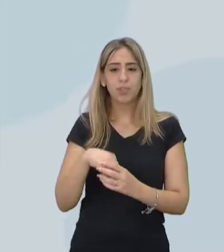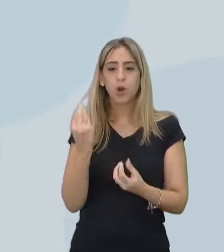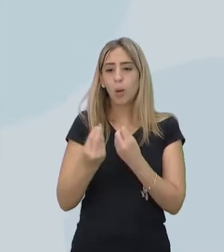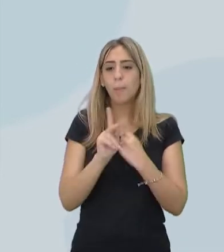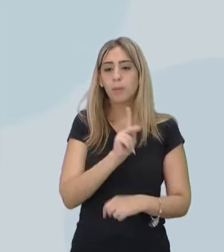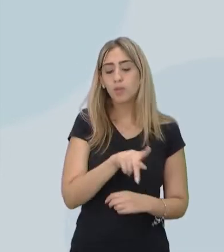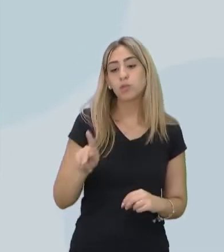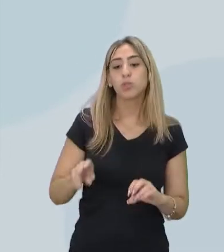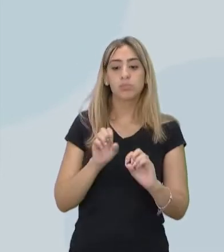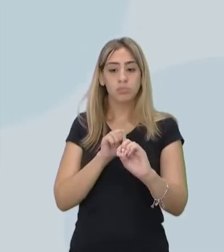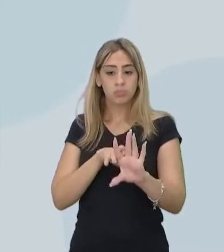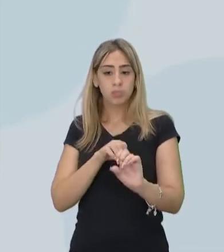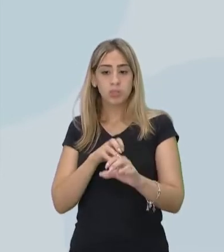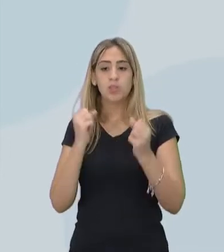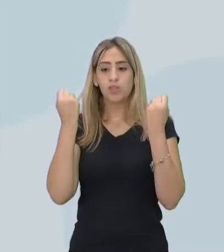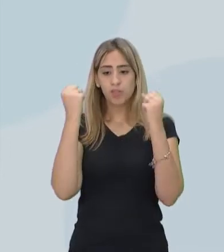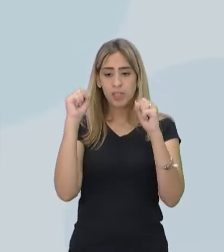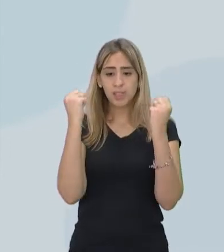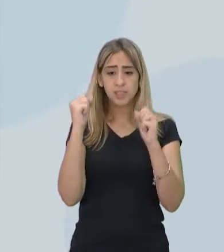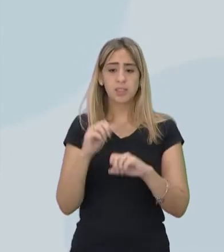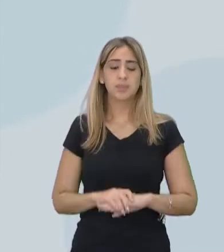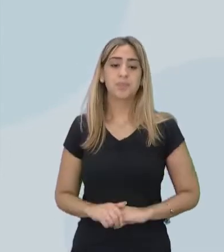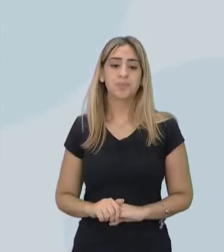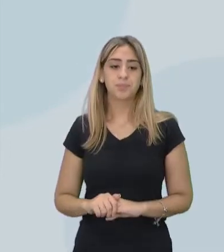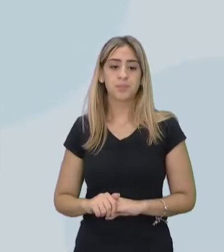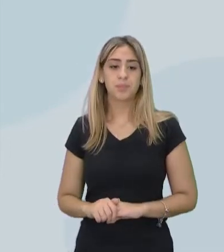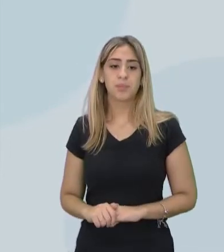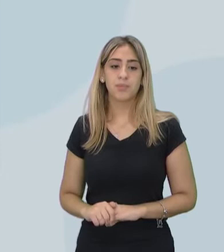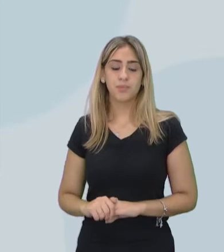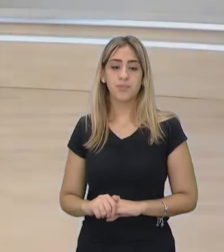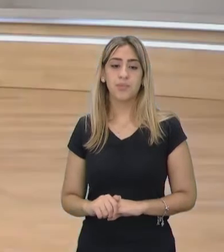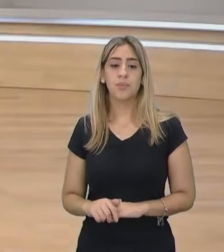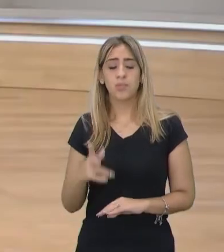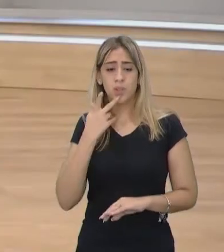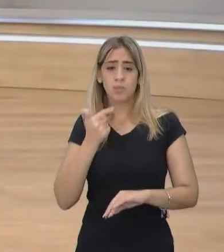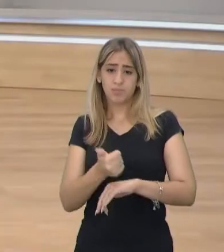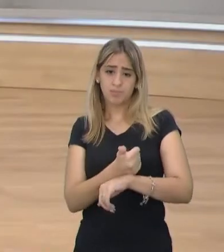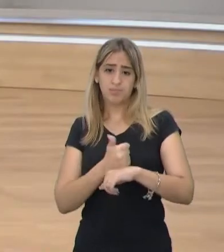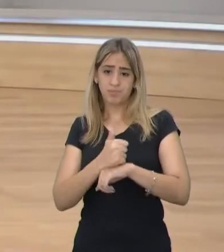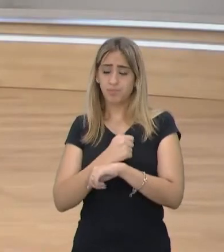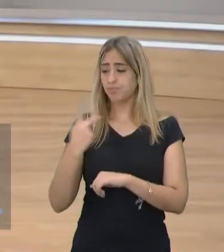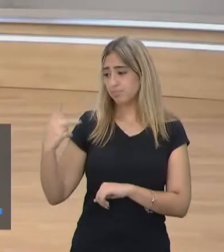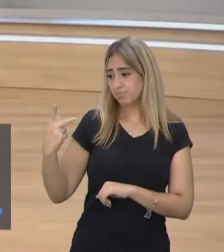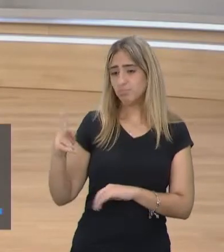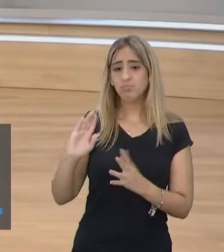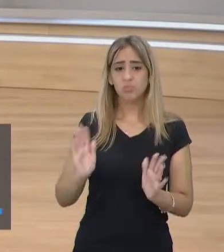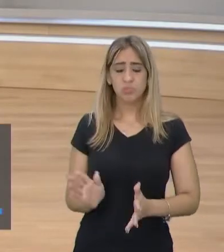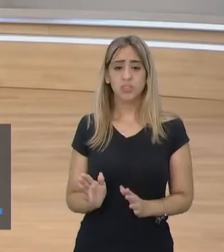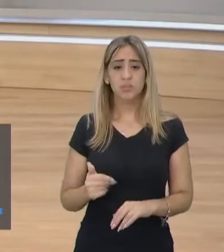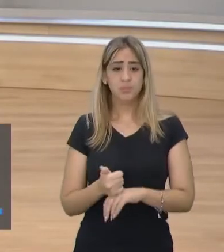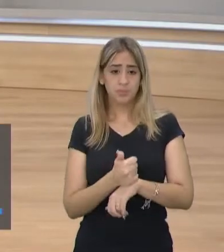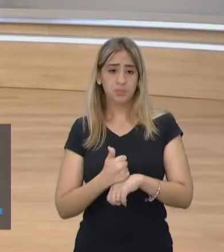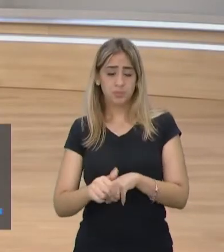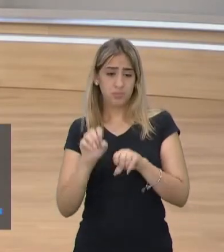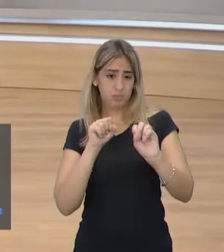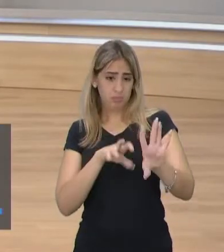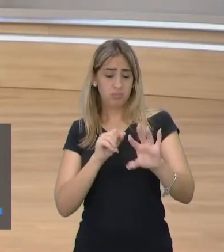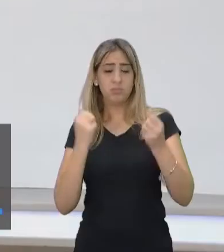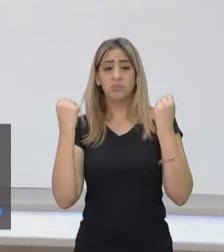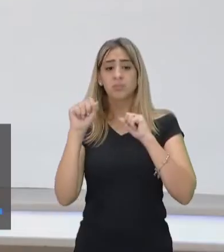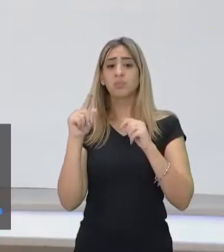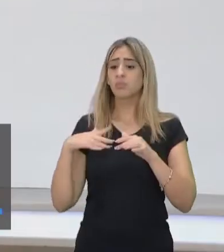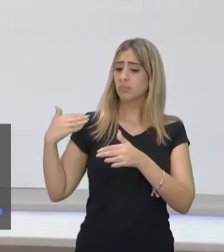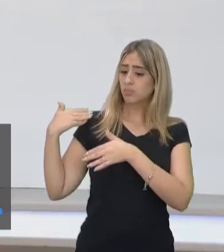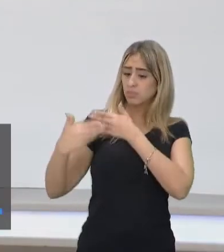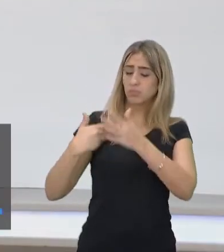professora de educação física, profissional, não vou nem falar professora porque você não se limita a isso, né? Mas uma profissional da educação física gerou,